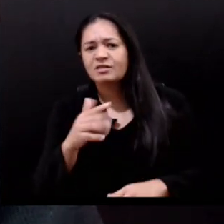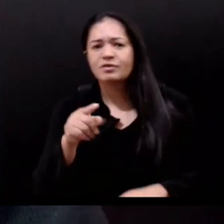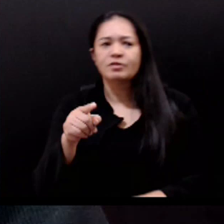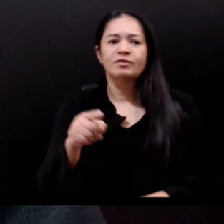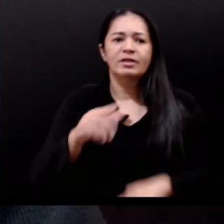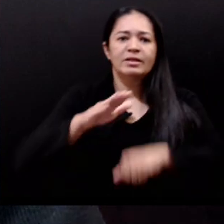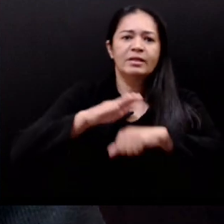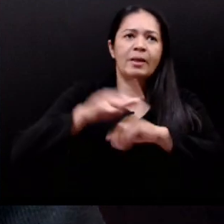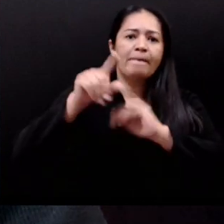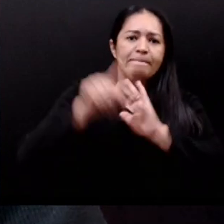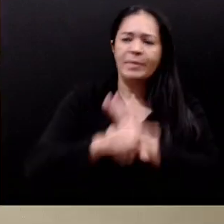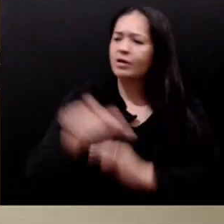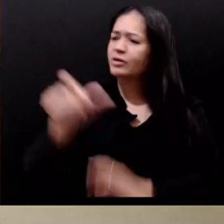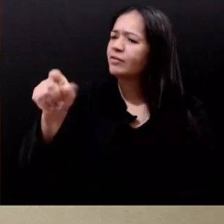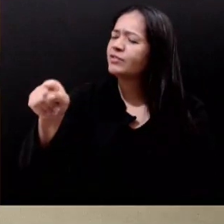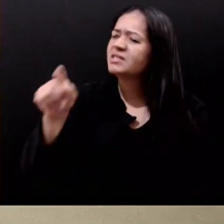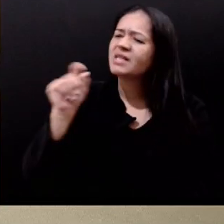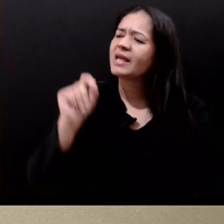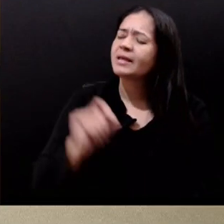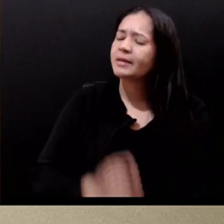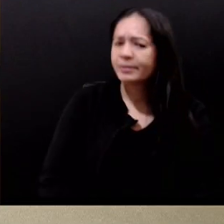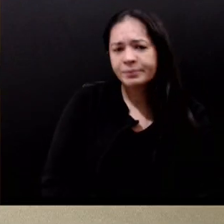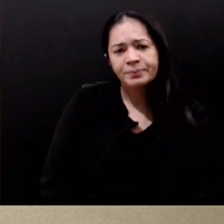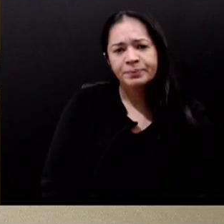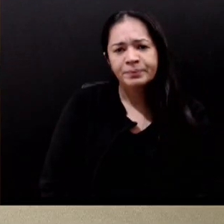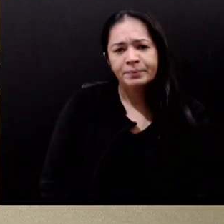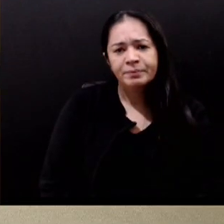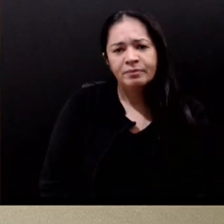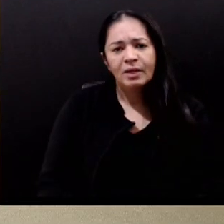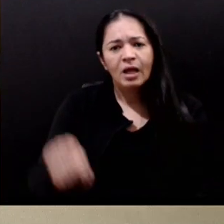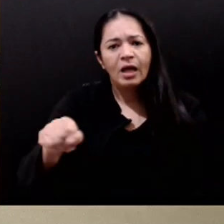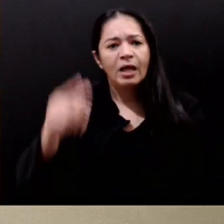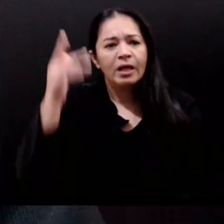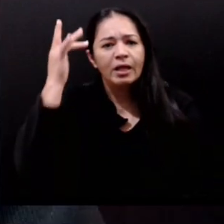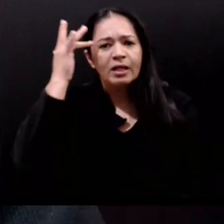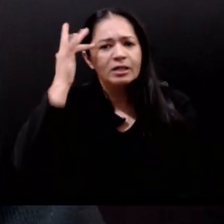"Quem é você?", Essa ela pergunta é ela magnífica. trava demais, ela fala,